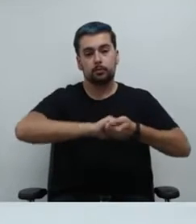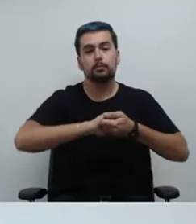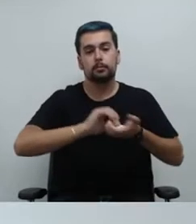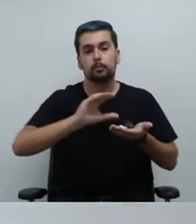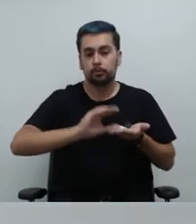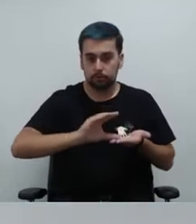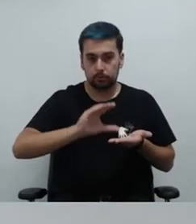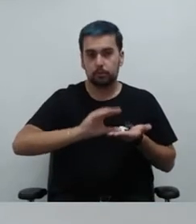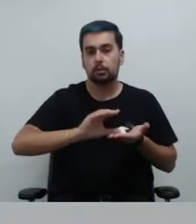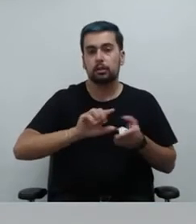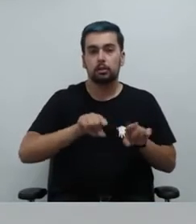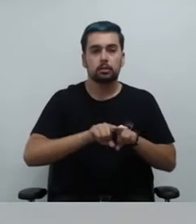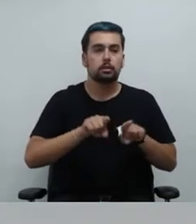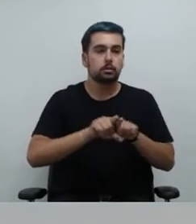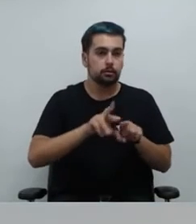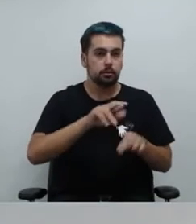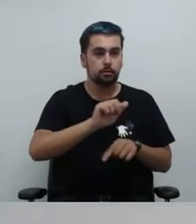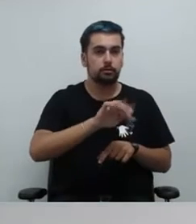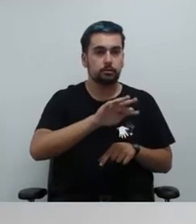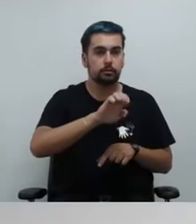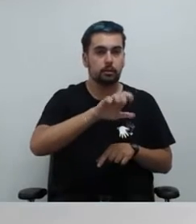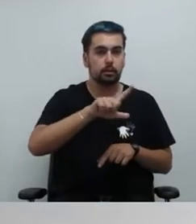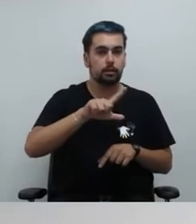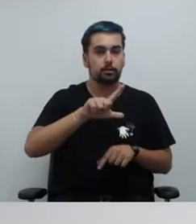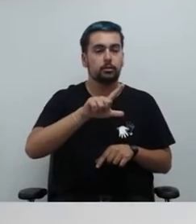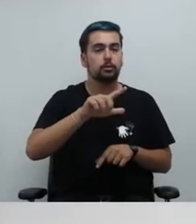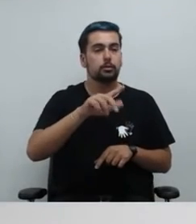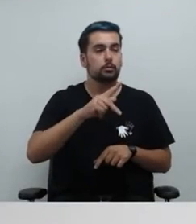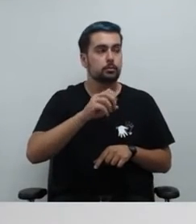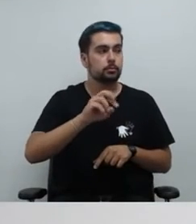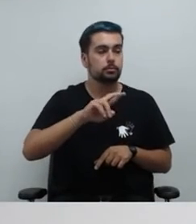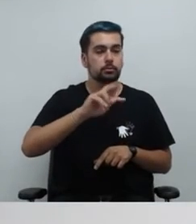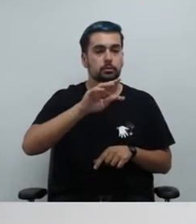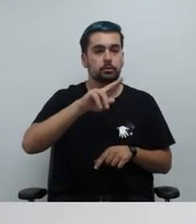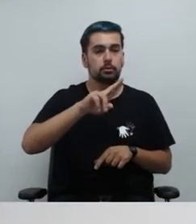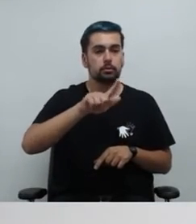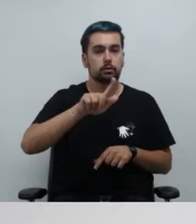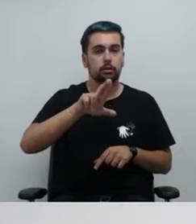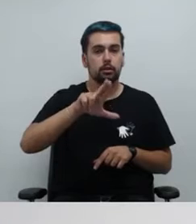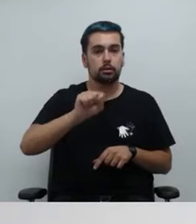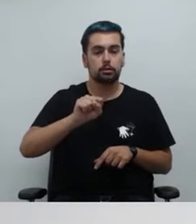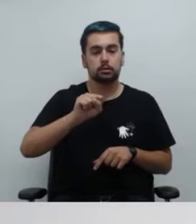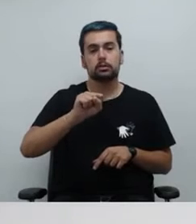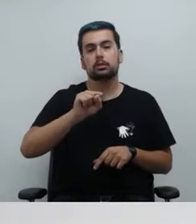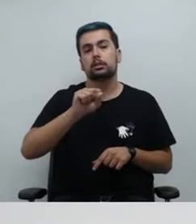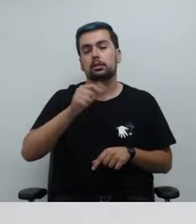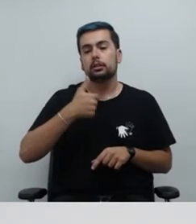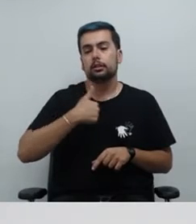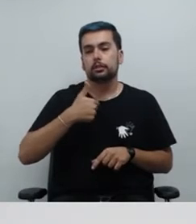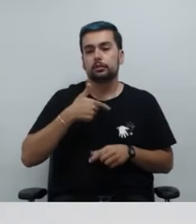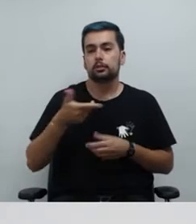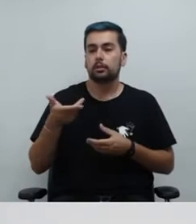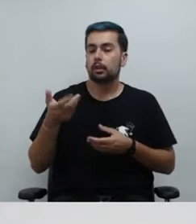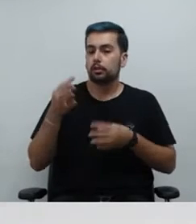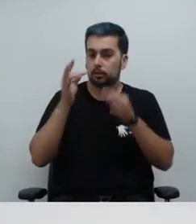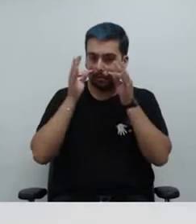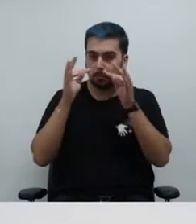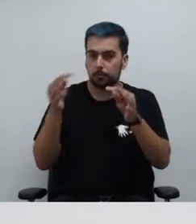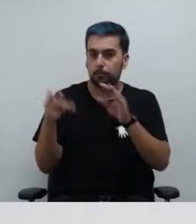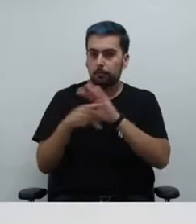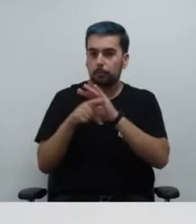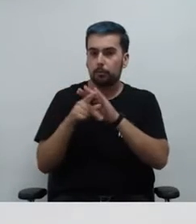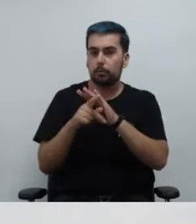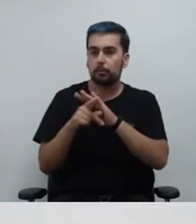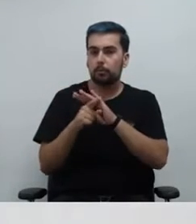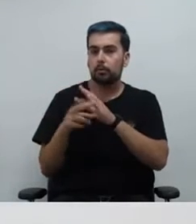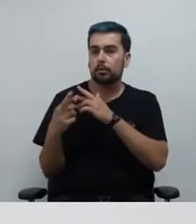Rafael Português. Tenho certeza que, em relação ao ponto que trouxe, eu posso trazer o testemunho do papel da Ouvidoria Geral